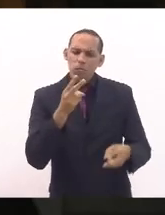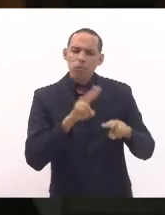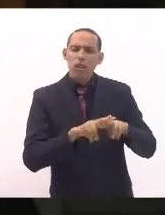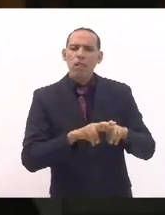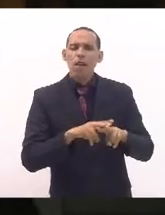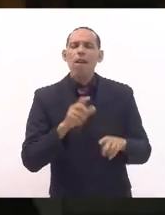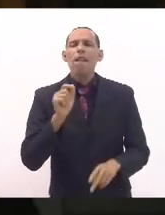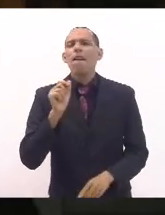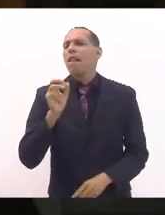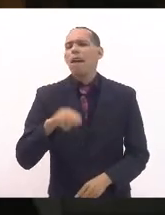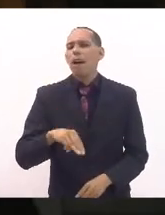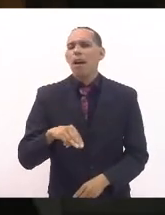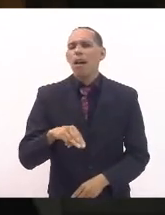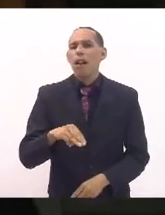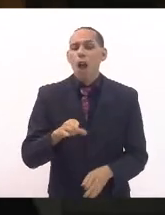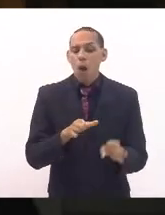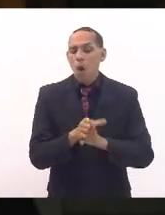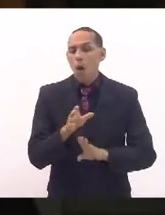da Genersa,